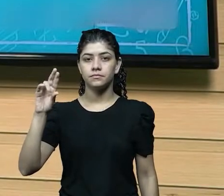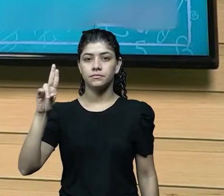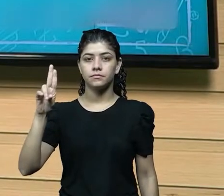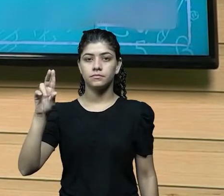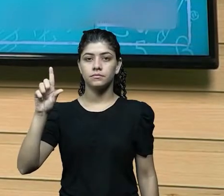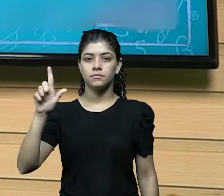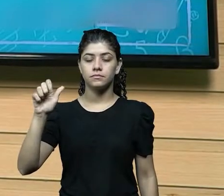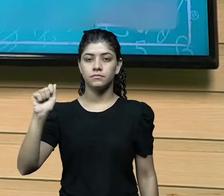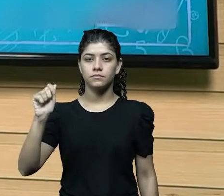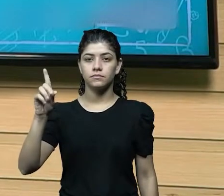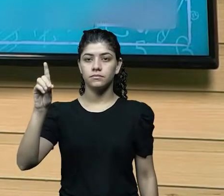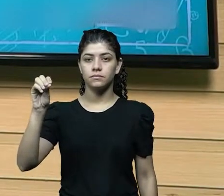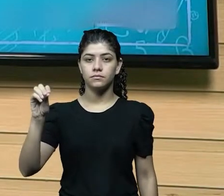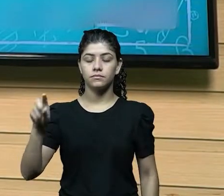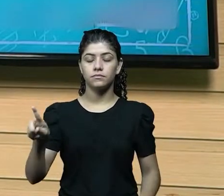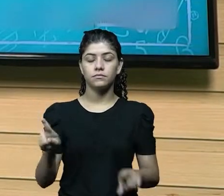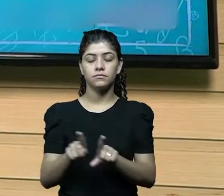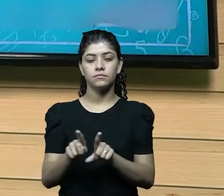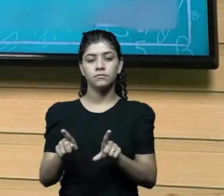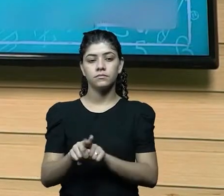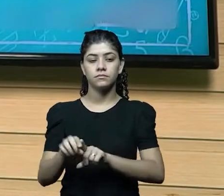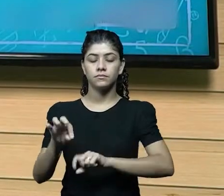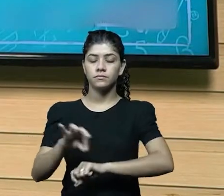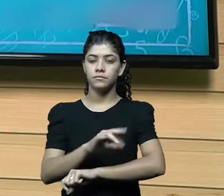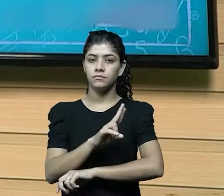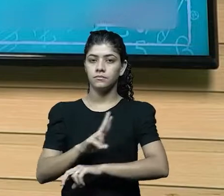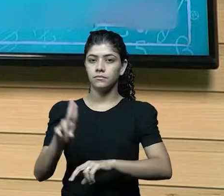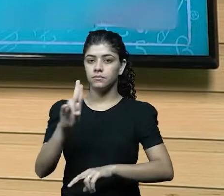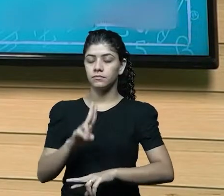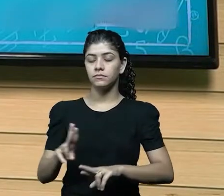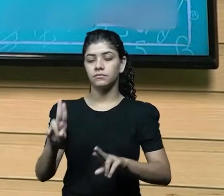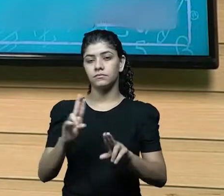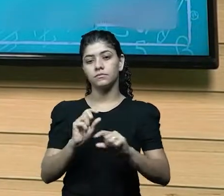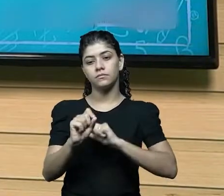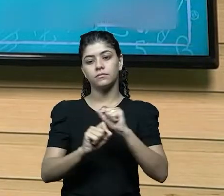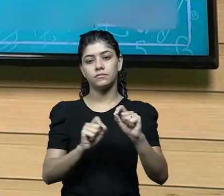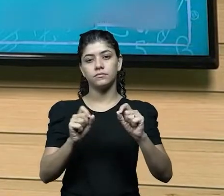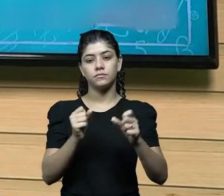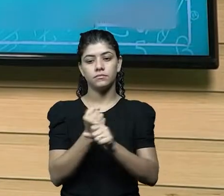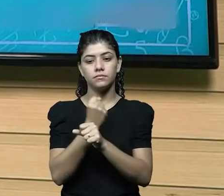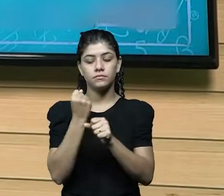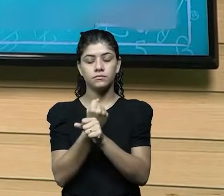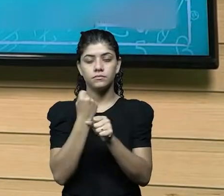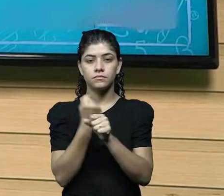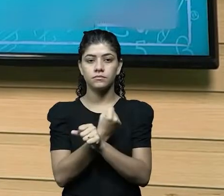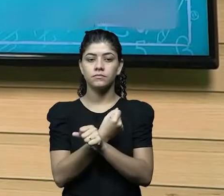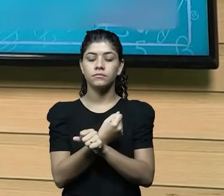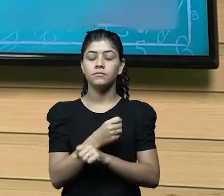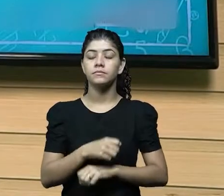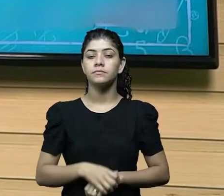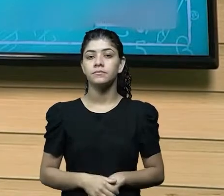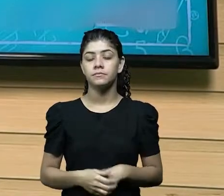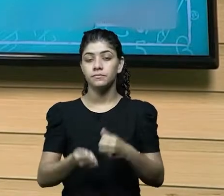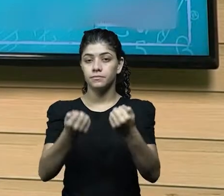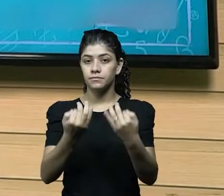construção, assim como a trena, também é utilizado na área de construção, mas também de marcenaria, como eu já havia